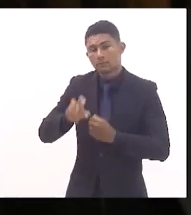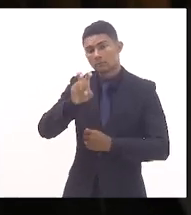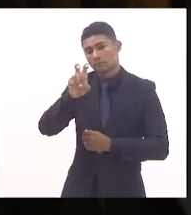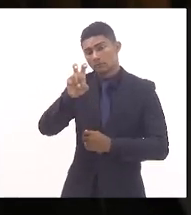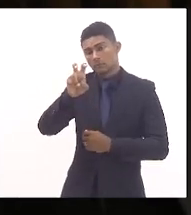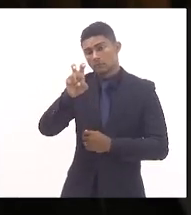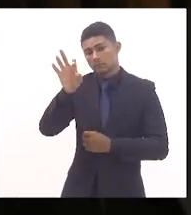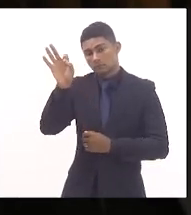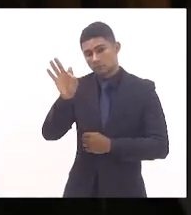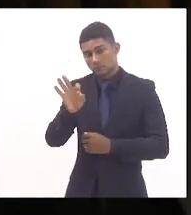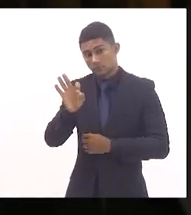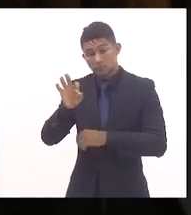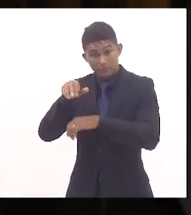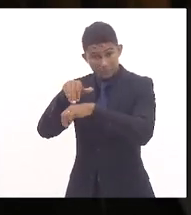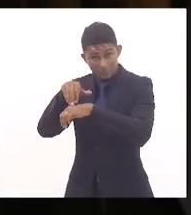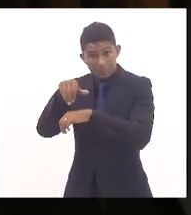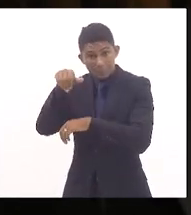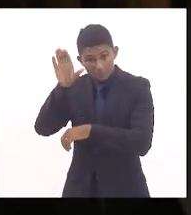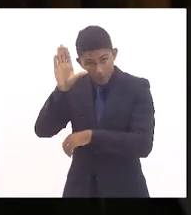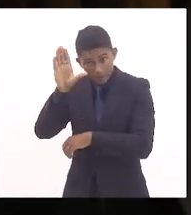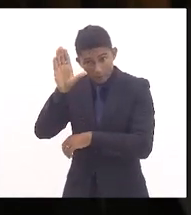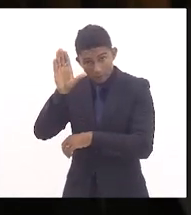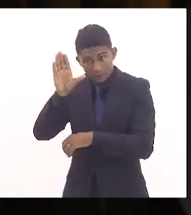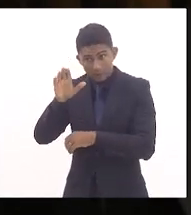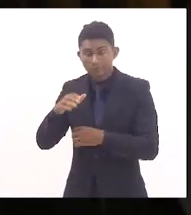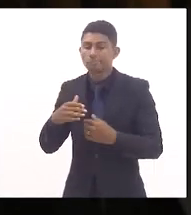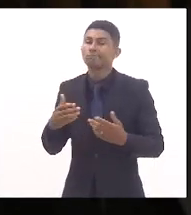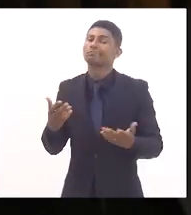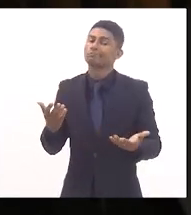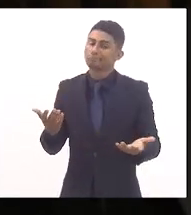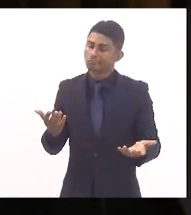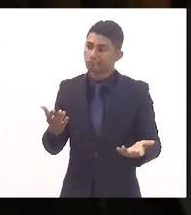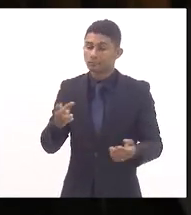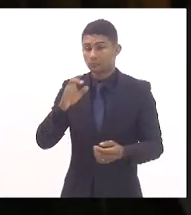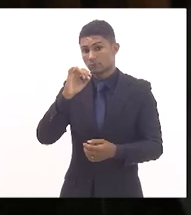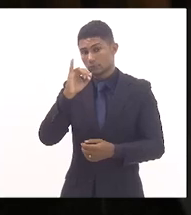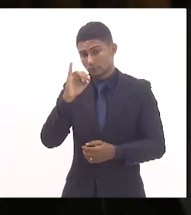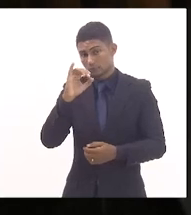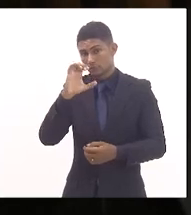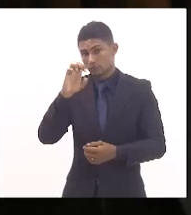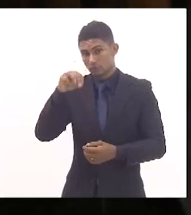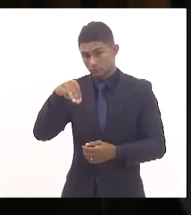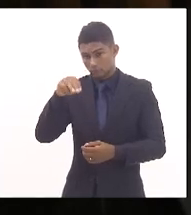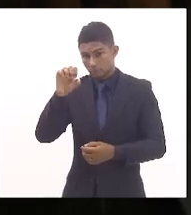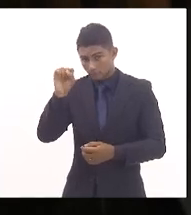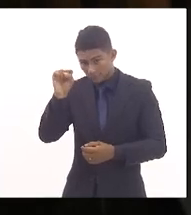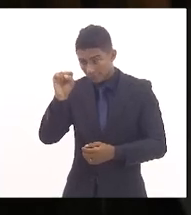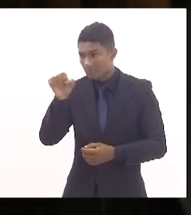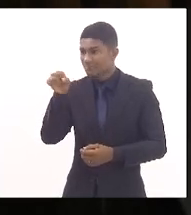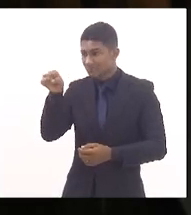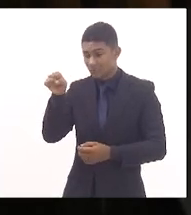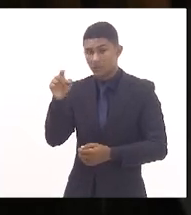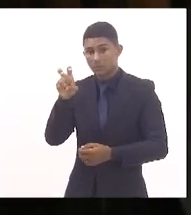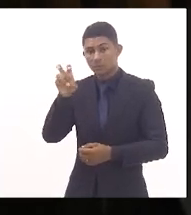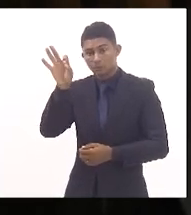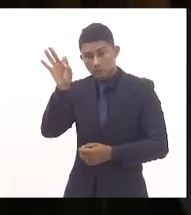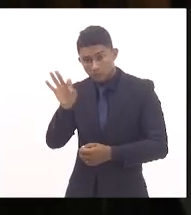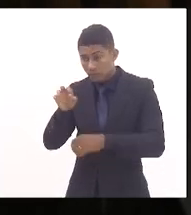da receita um daqueles MS daquela atividade econômica